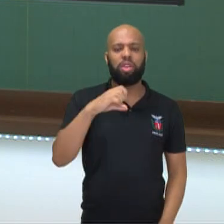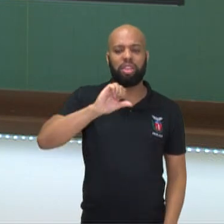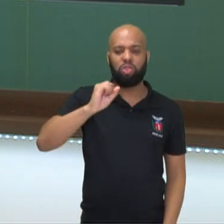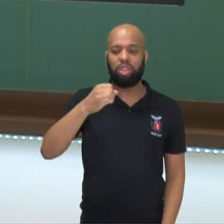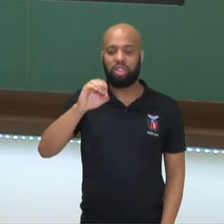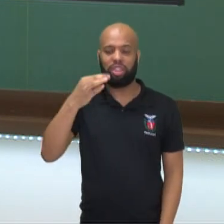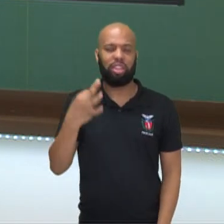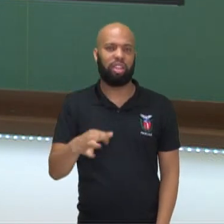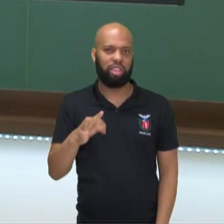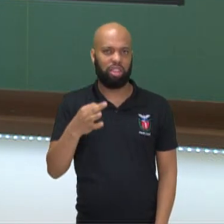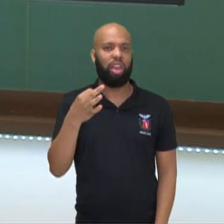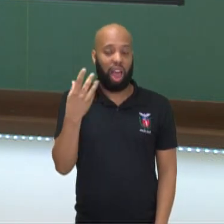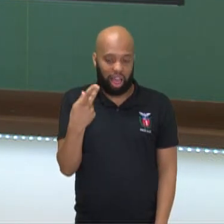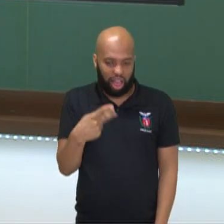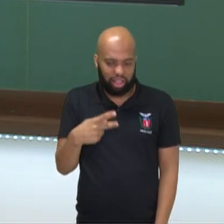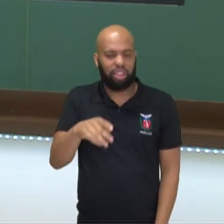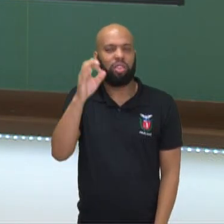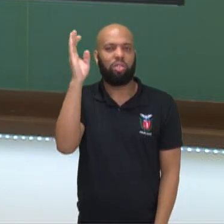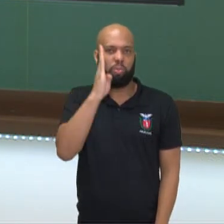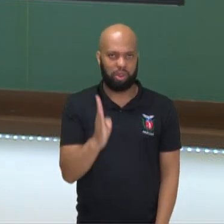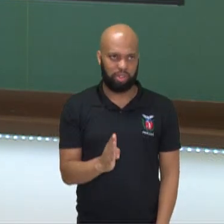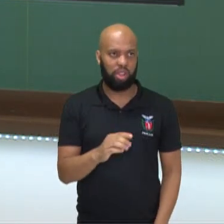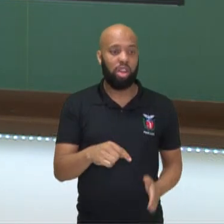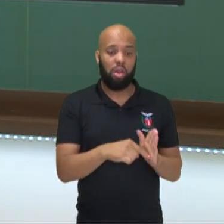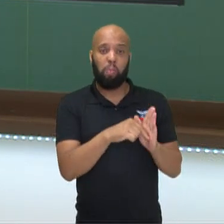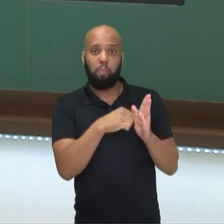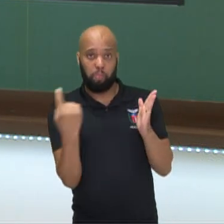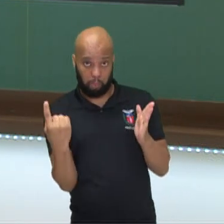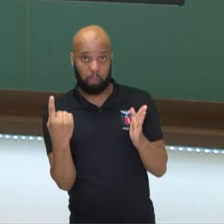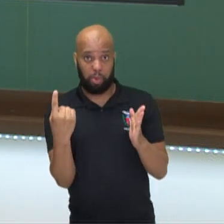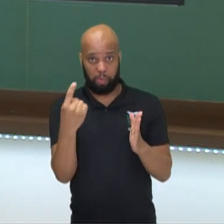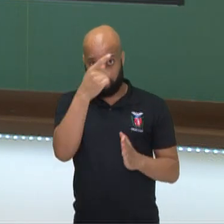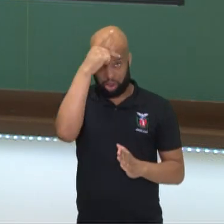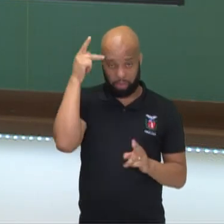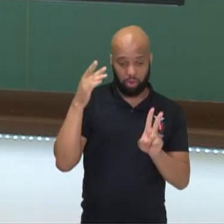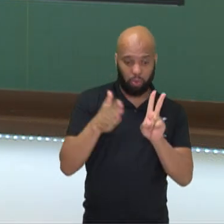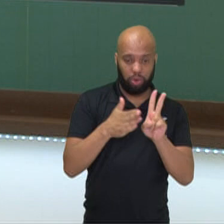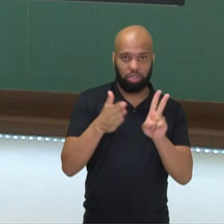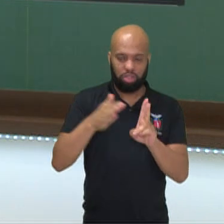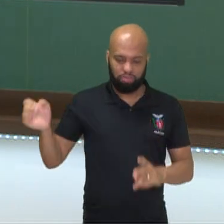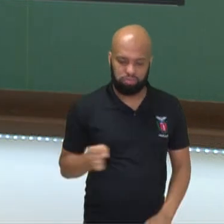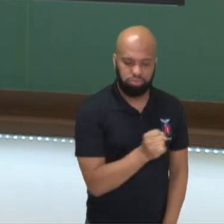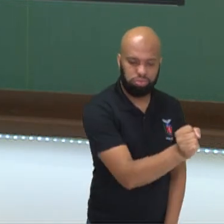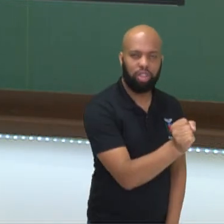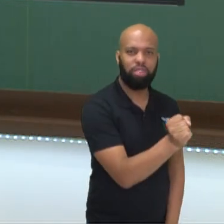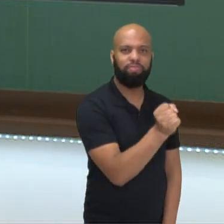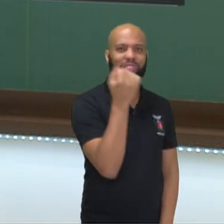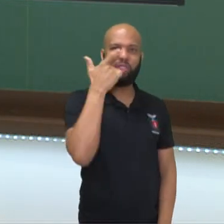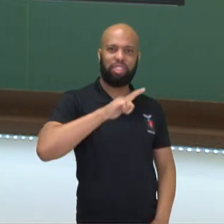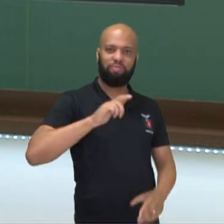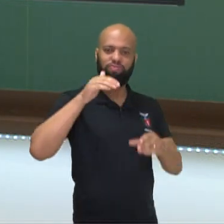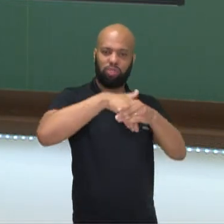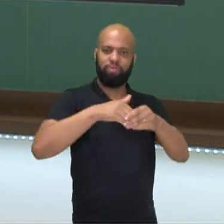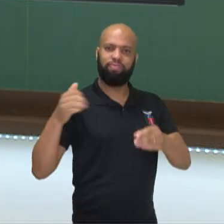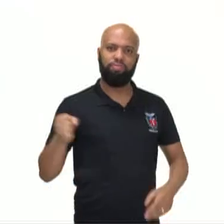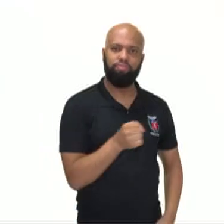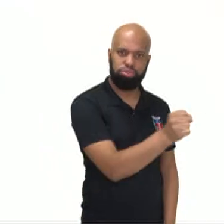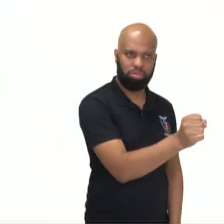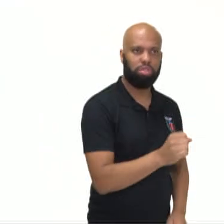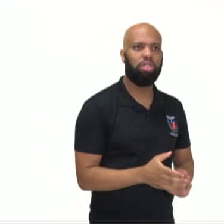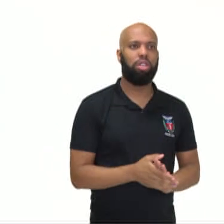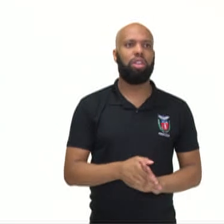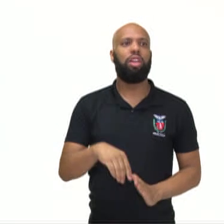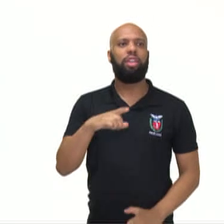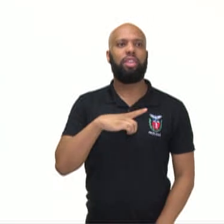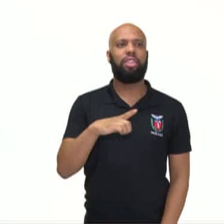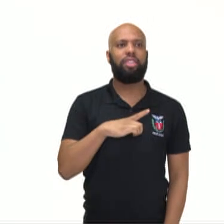no Brasil. Então, o primeiro indígena a assumir um mandato legislativo no Brasil, o cacique Mário Juruna. Do seu lado direito